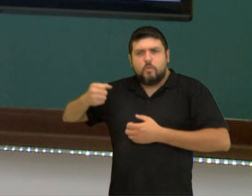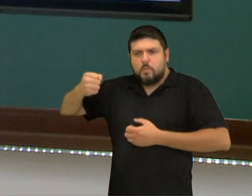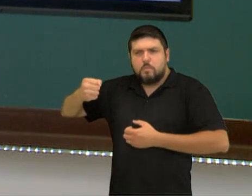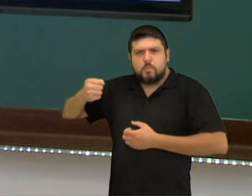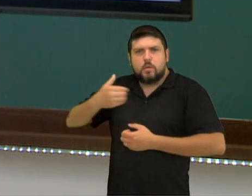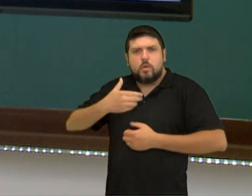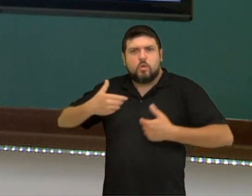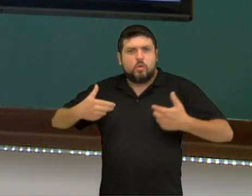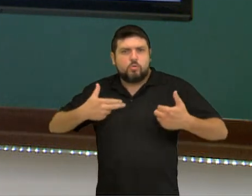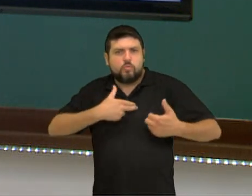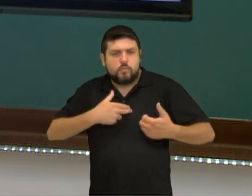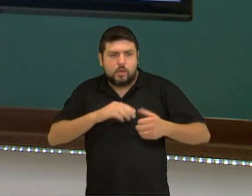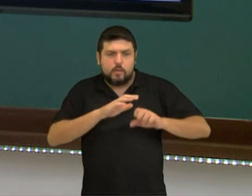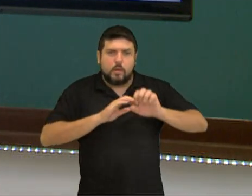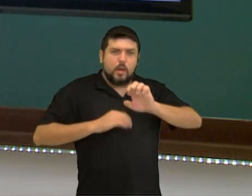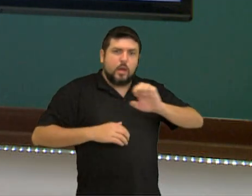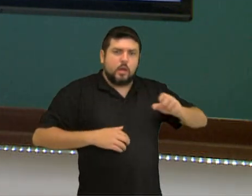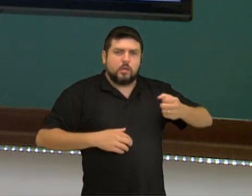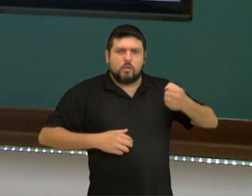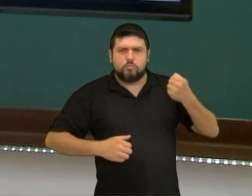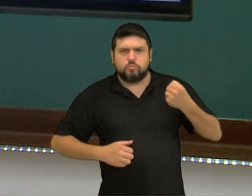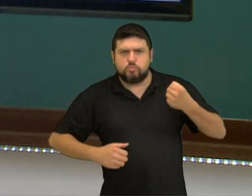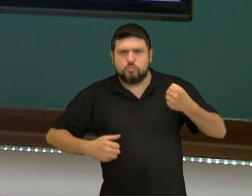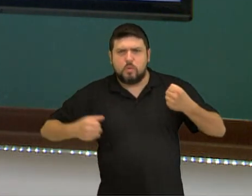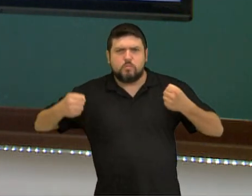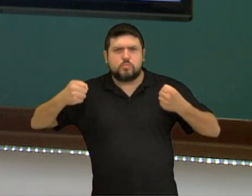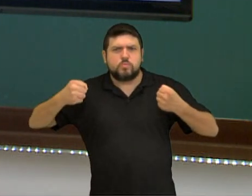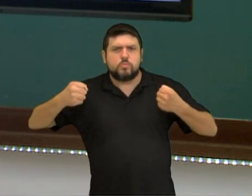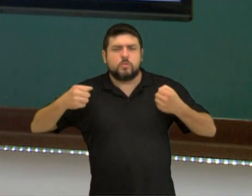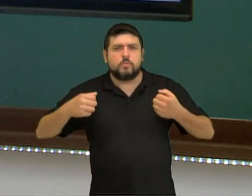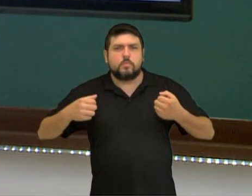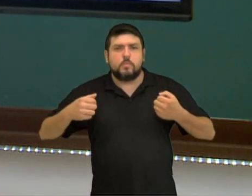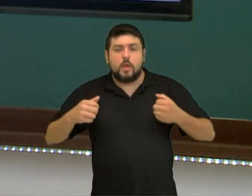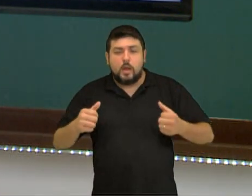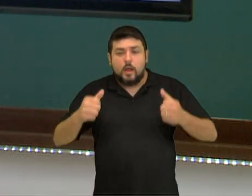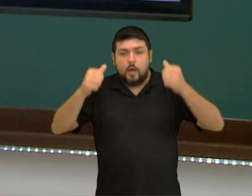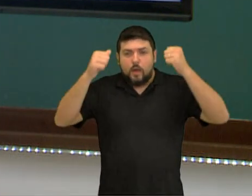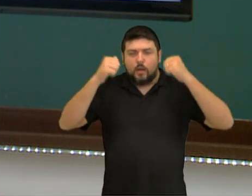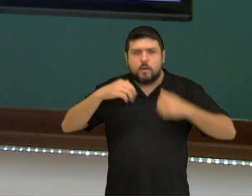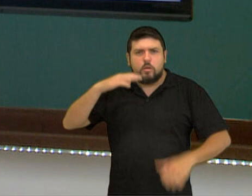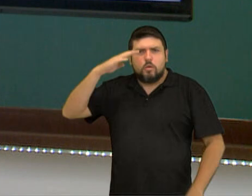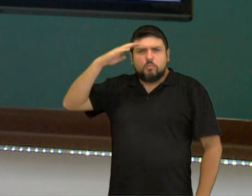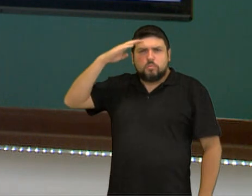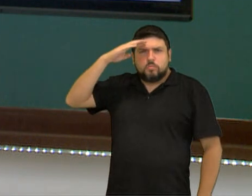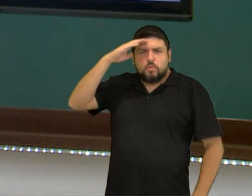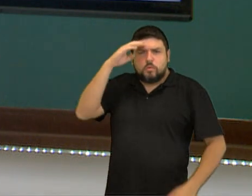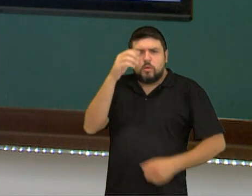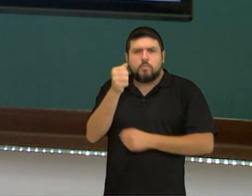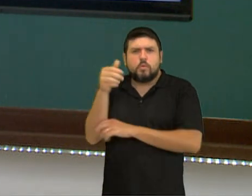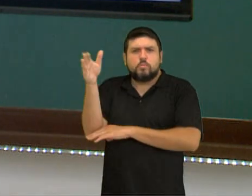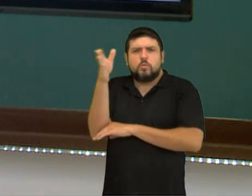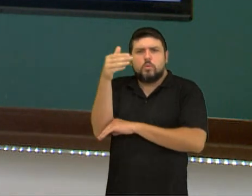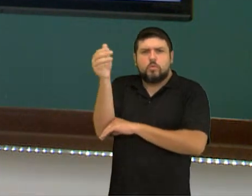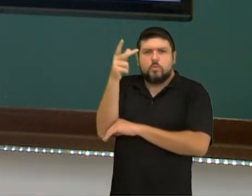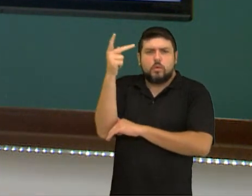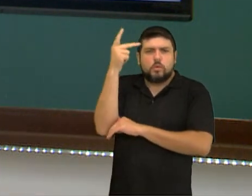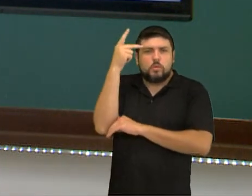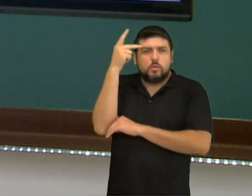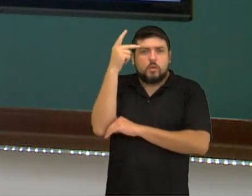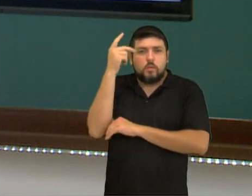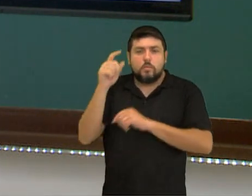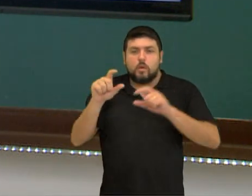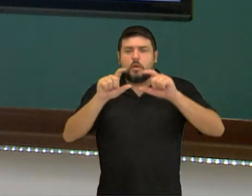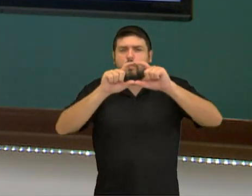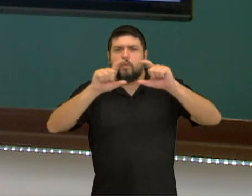o presidente do Brasil. Ao fundo você tem um soldado segurando a bandeira de São Paulo e ainda você tem os dizeres abaixo